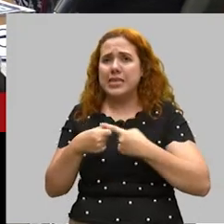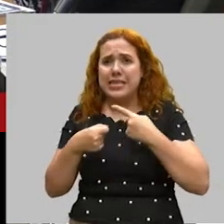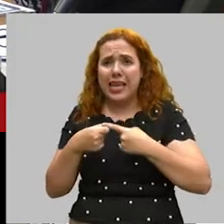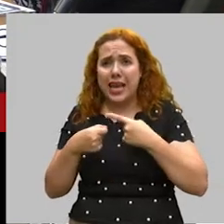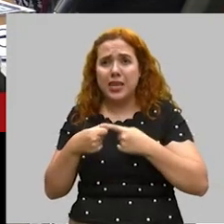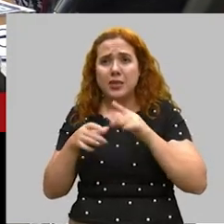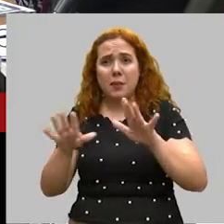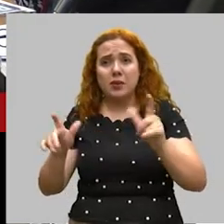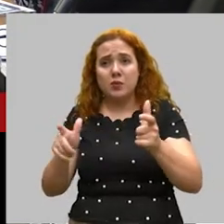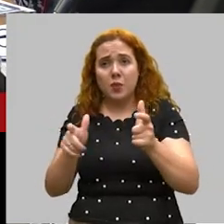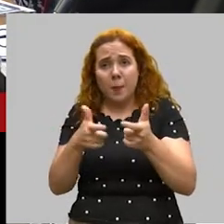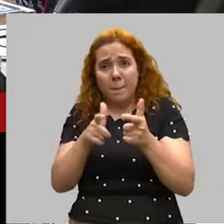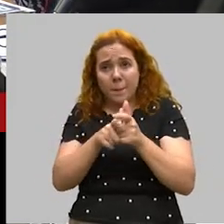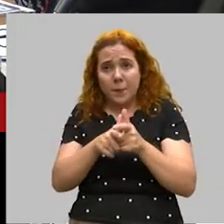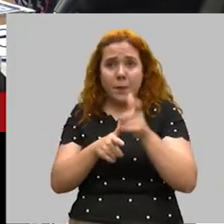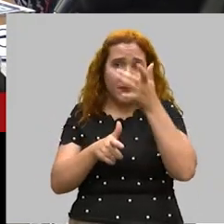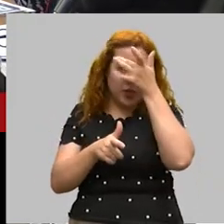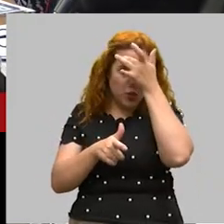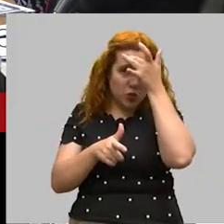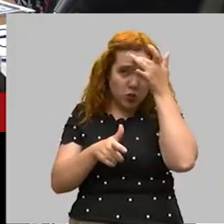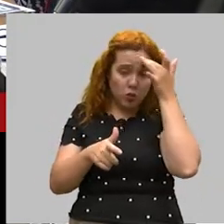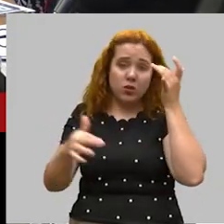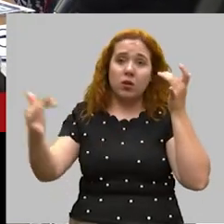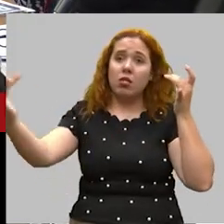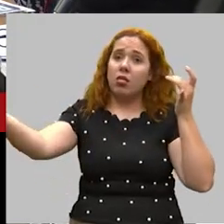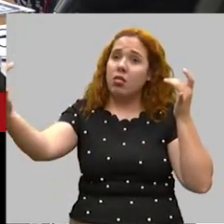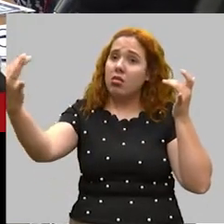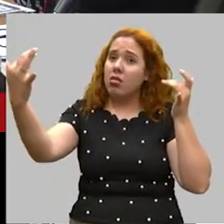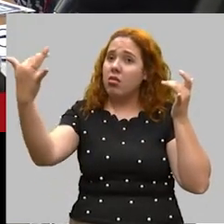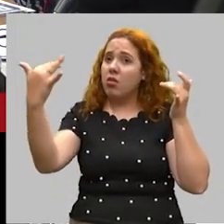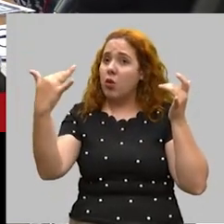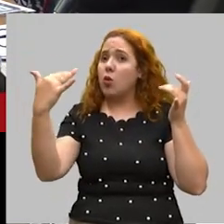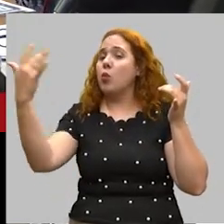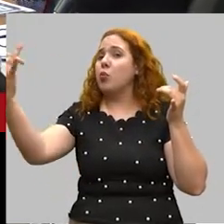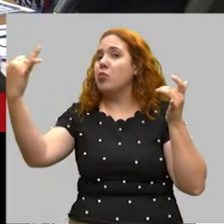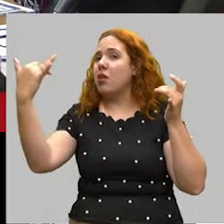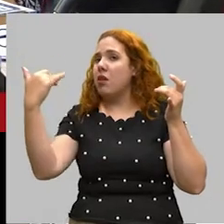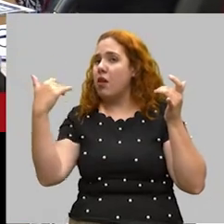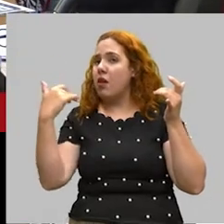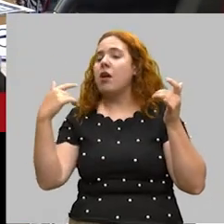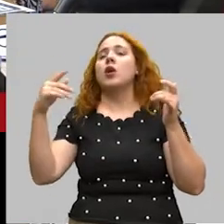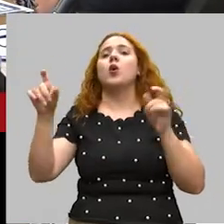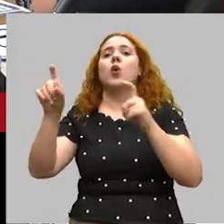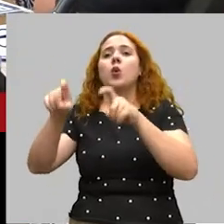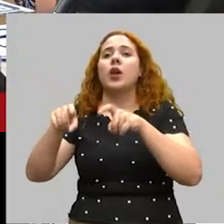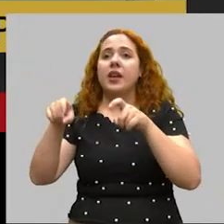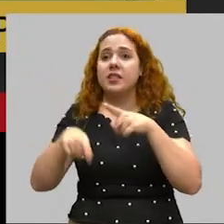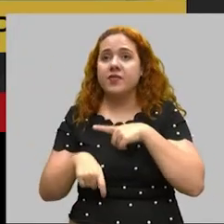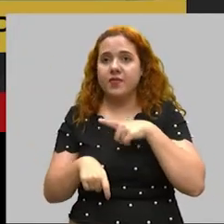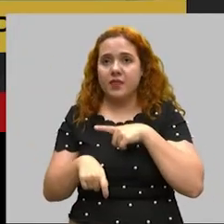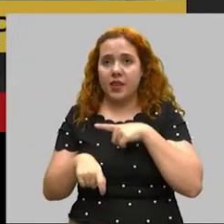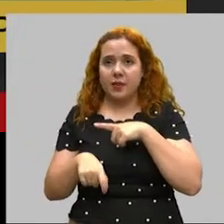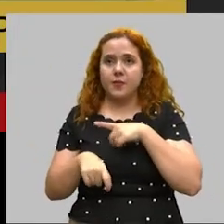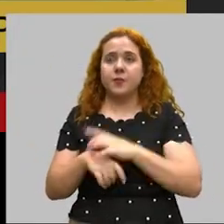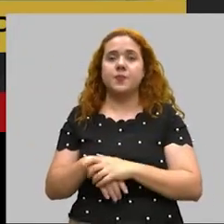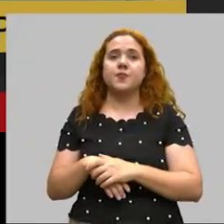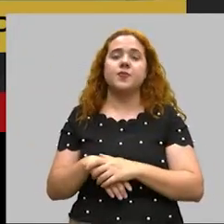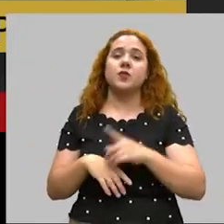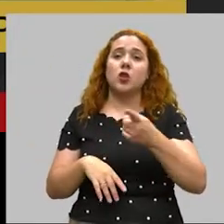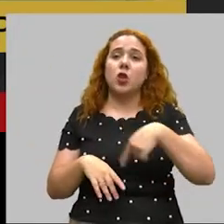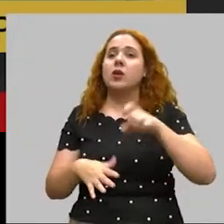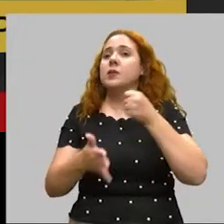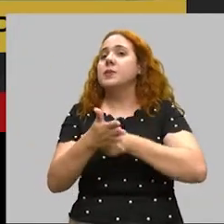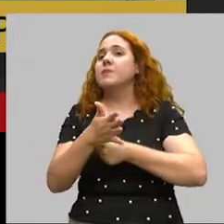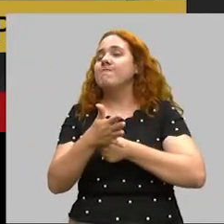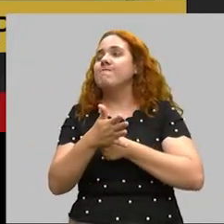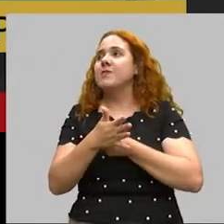público menor de área de de de de rurais mas na verdade todas e a gente tem uma resistência da